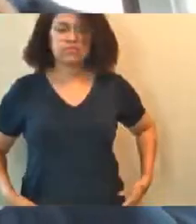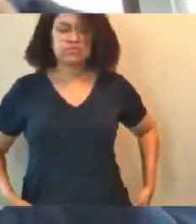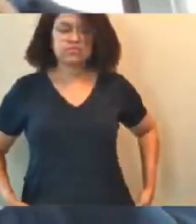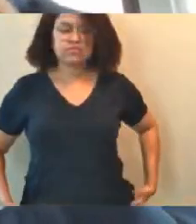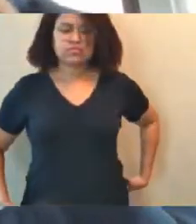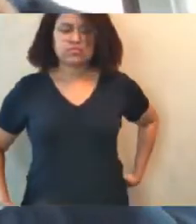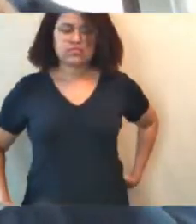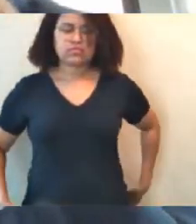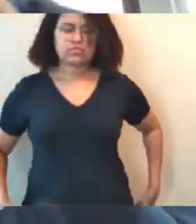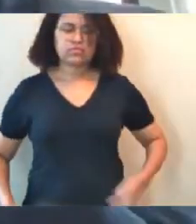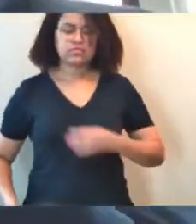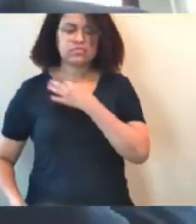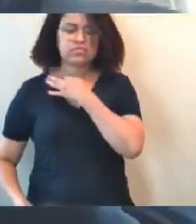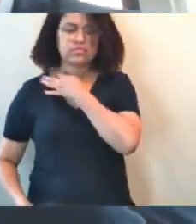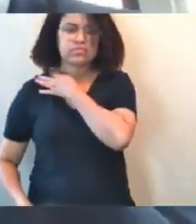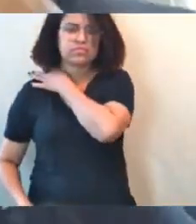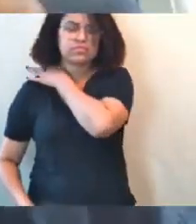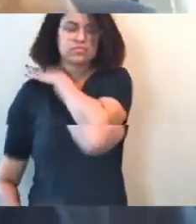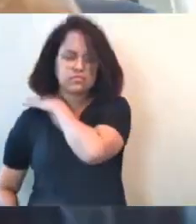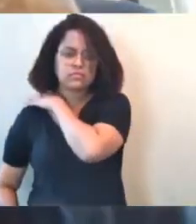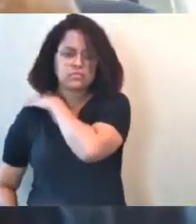Pronto, pode falar.